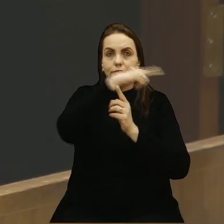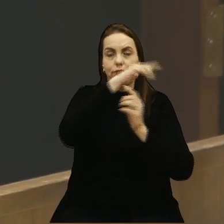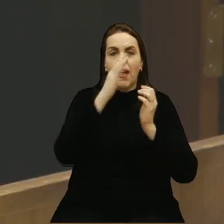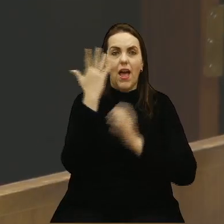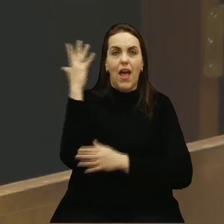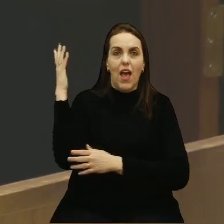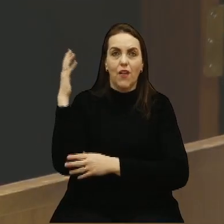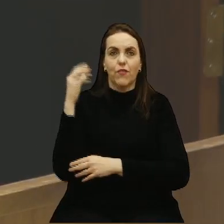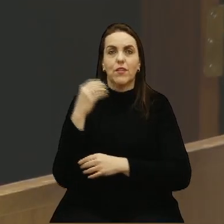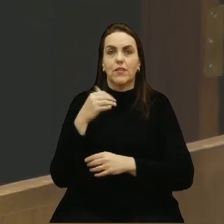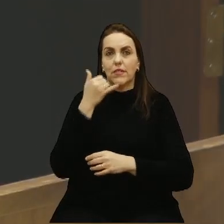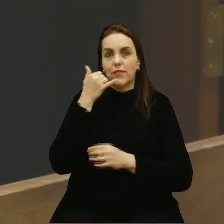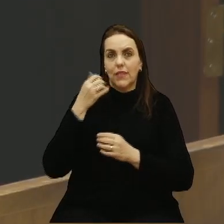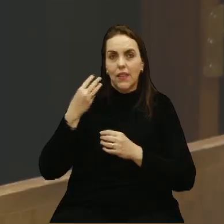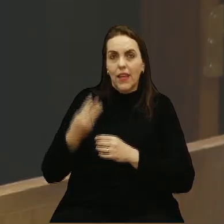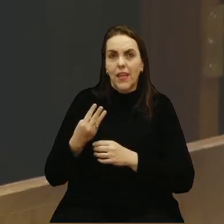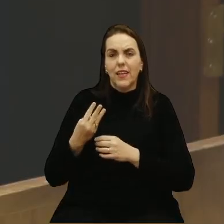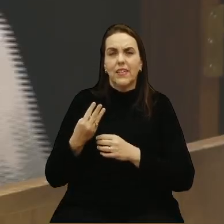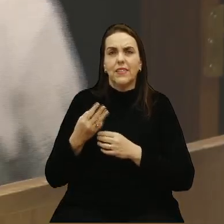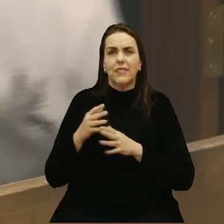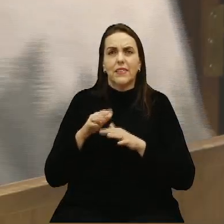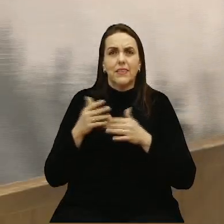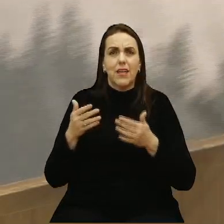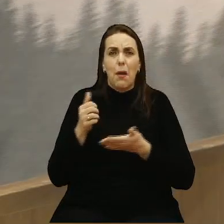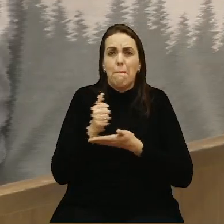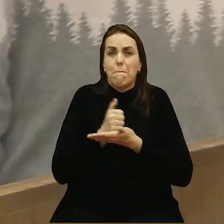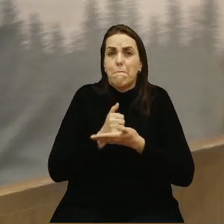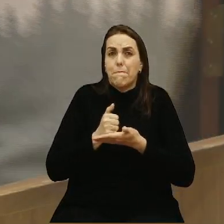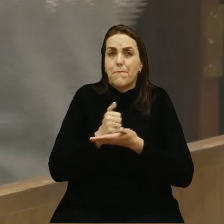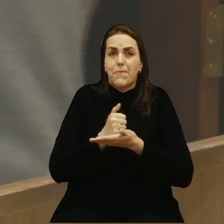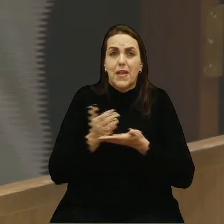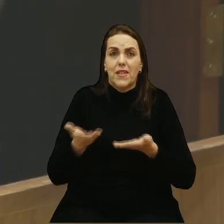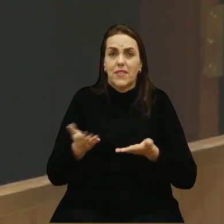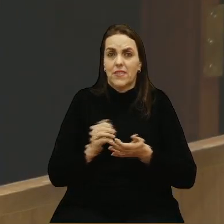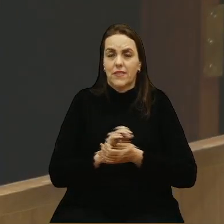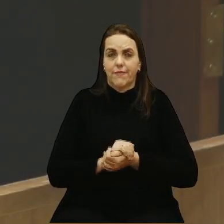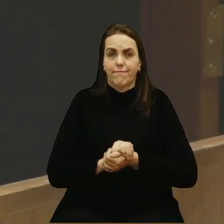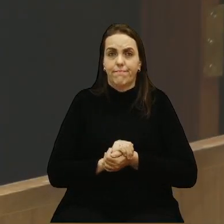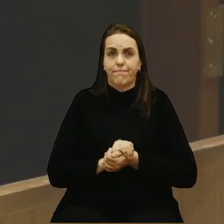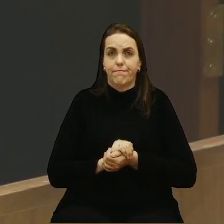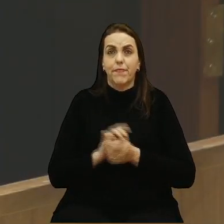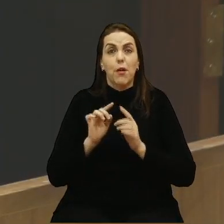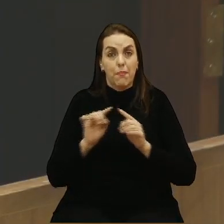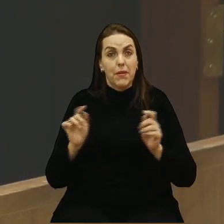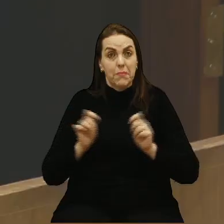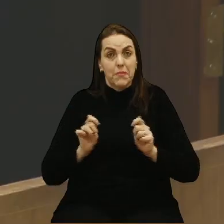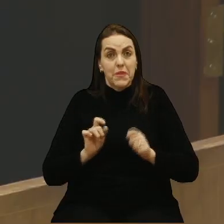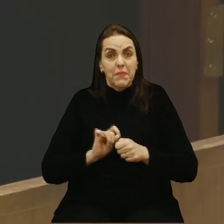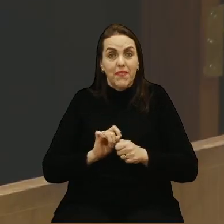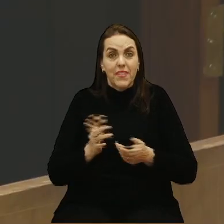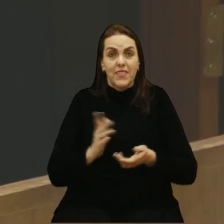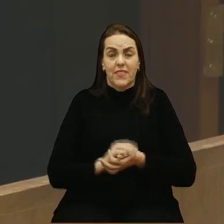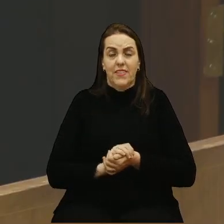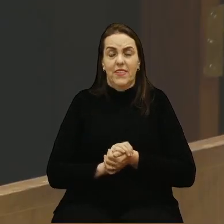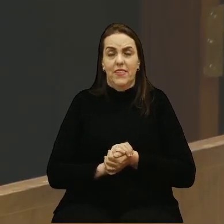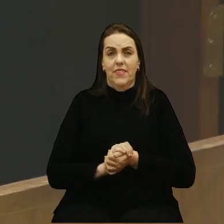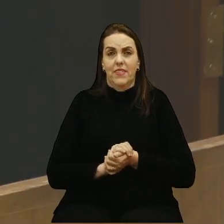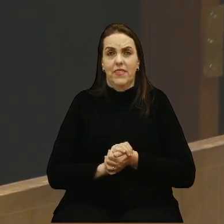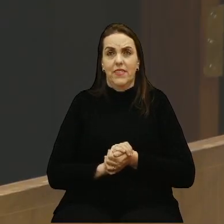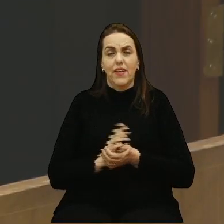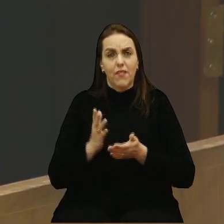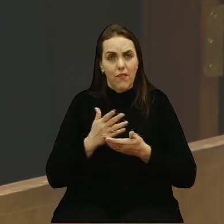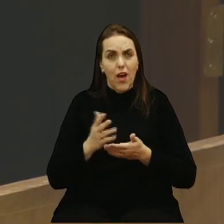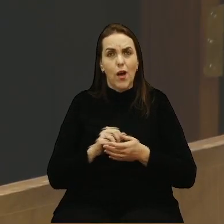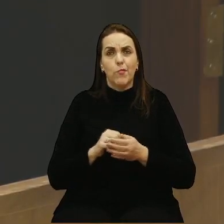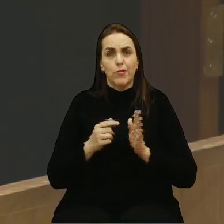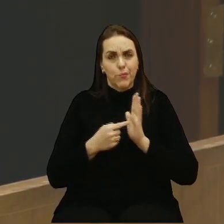3. Peço uma parte, vereador. Senhoras e senhores, isso é básico. Mas dá para fazer. Vamos liderar pelo